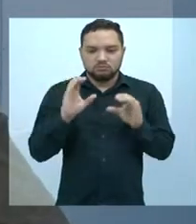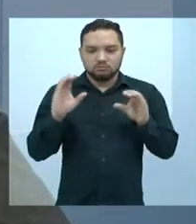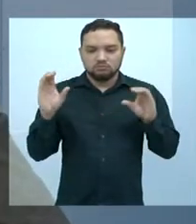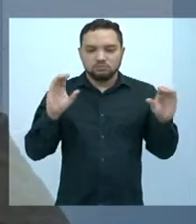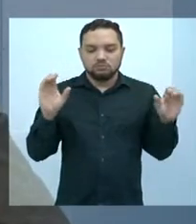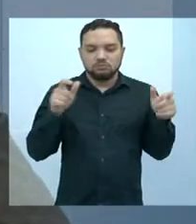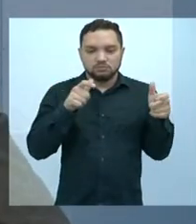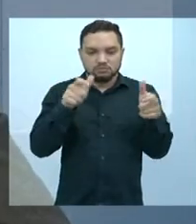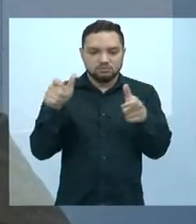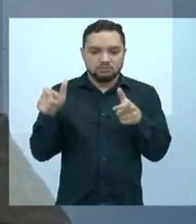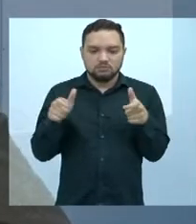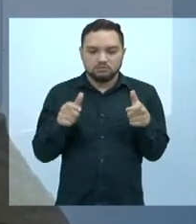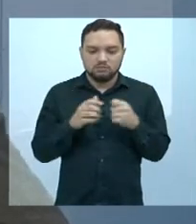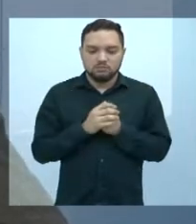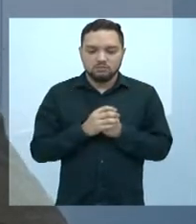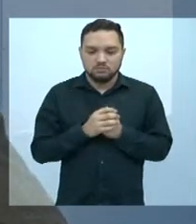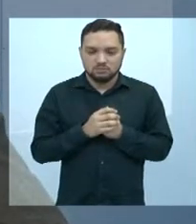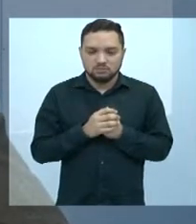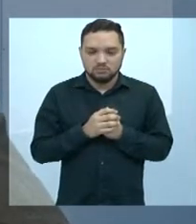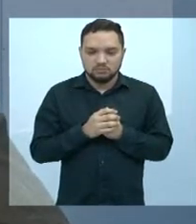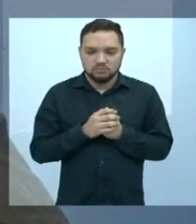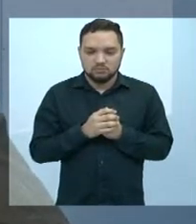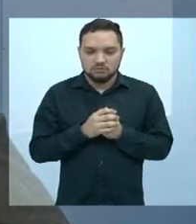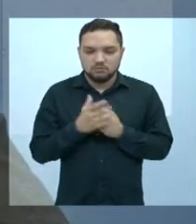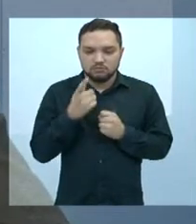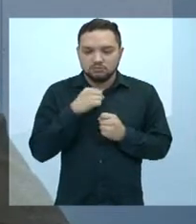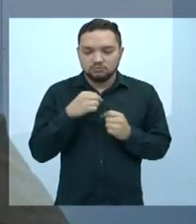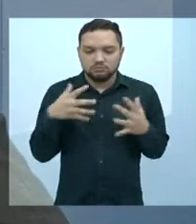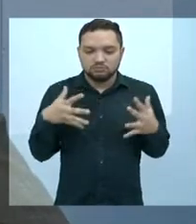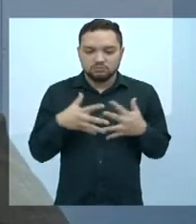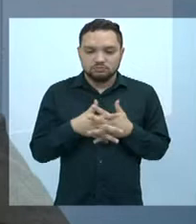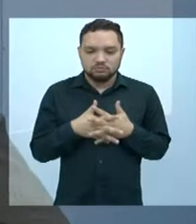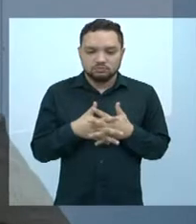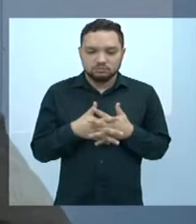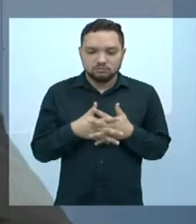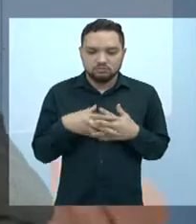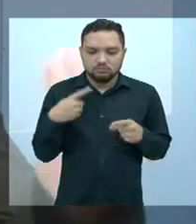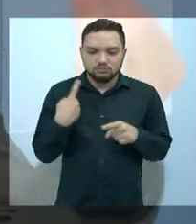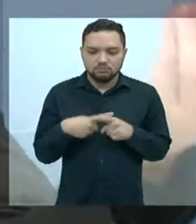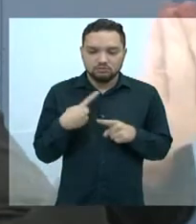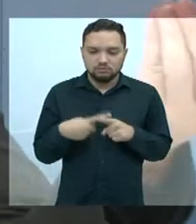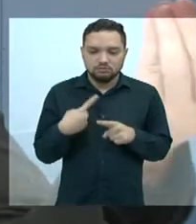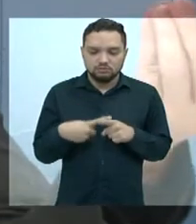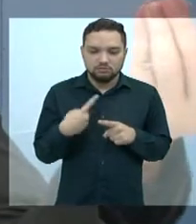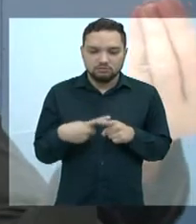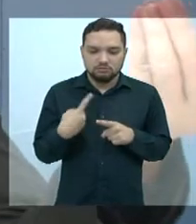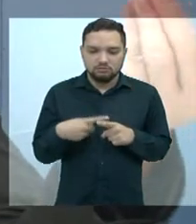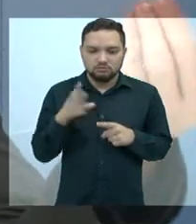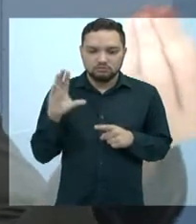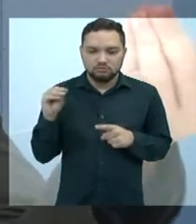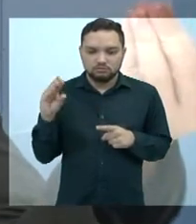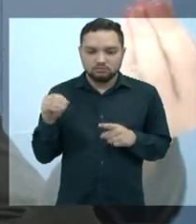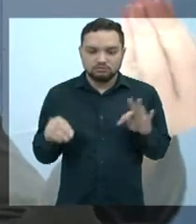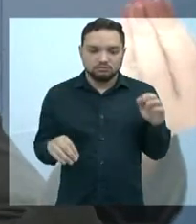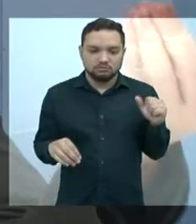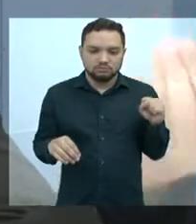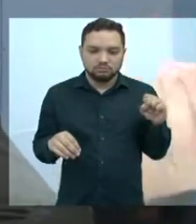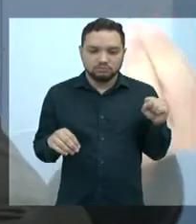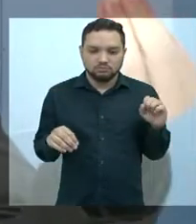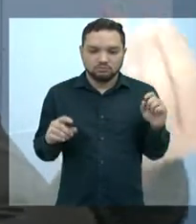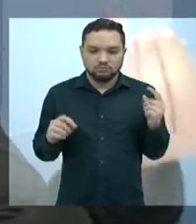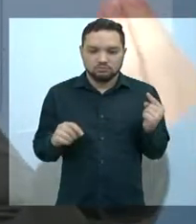estratégicas, foi ofuscada pela simples fato de que Ciro Gomes e Tasso